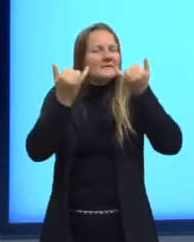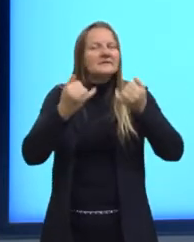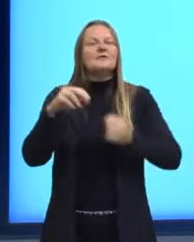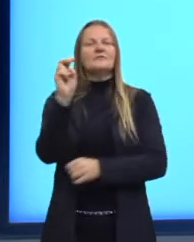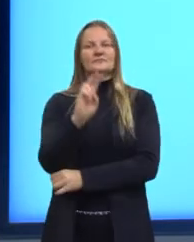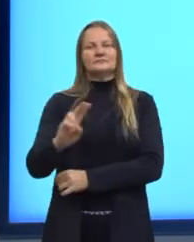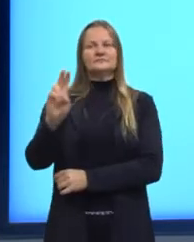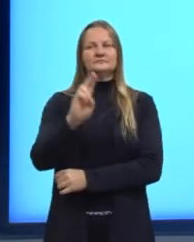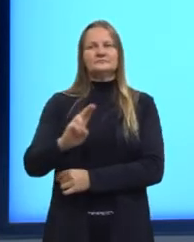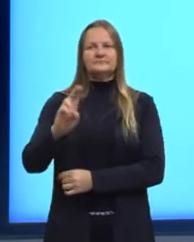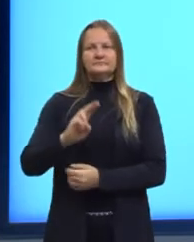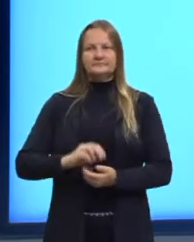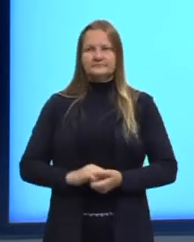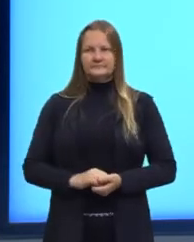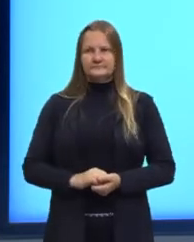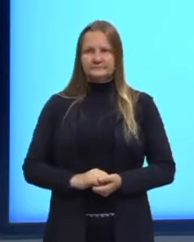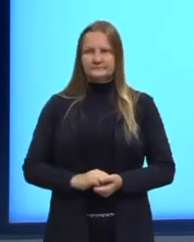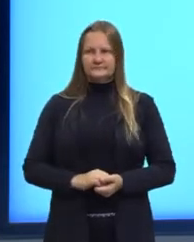utilizar